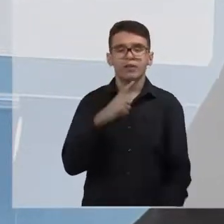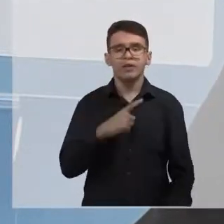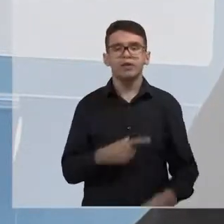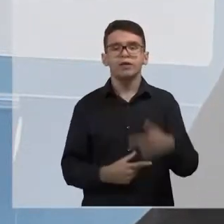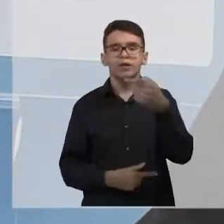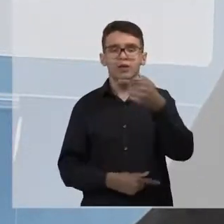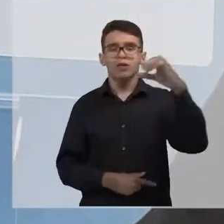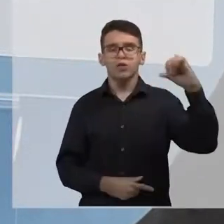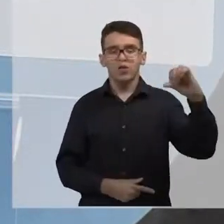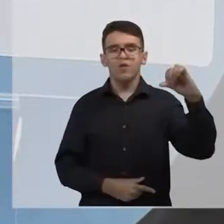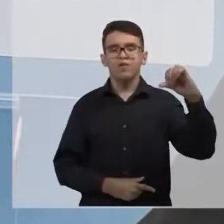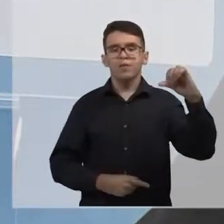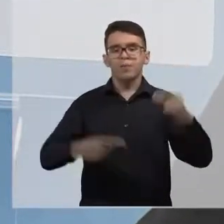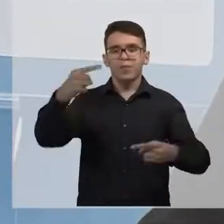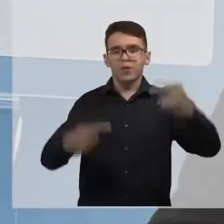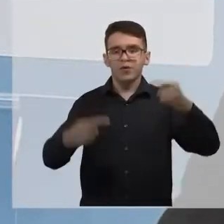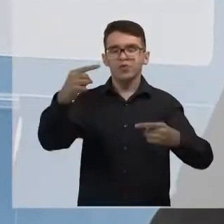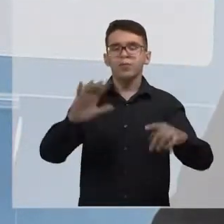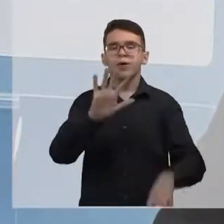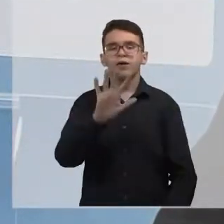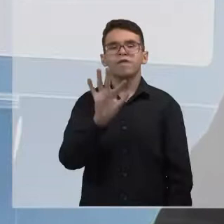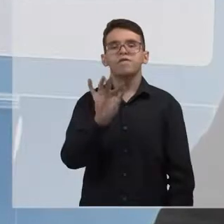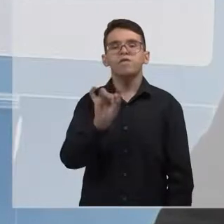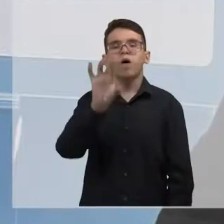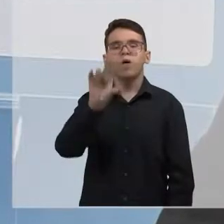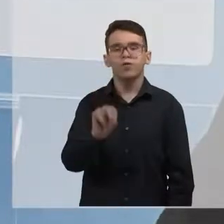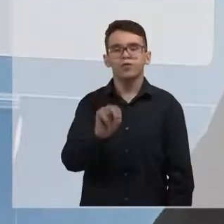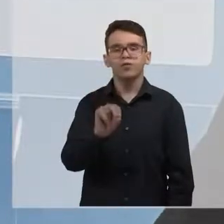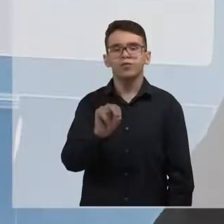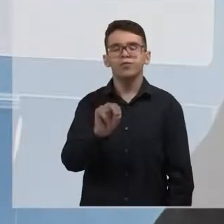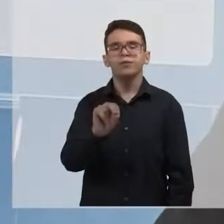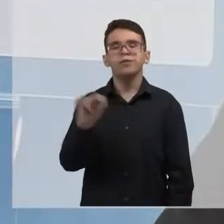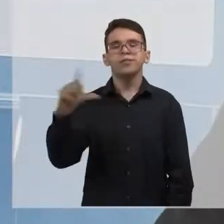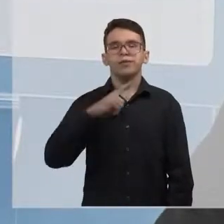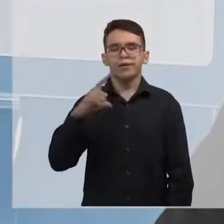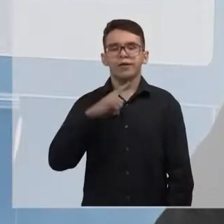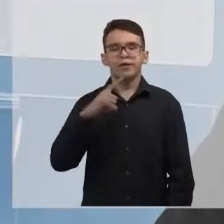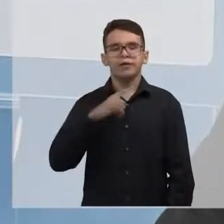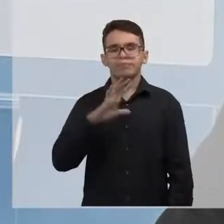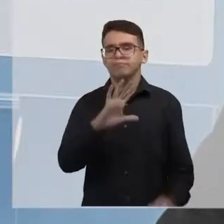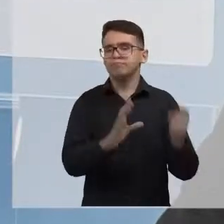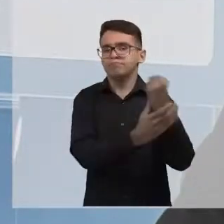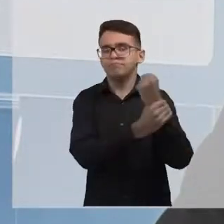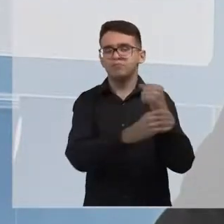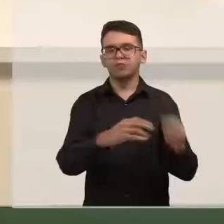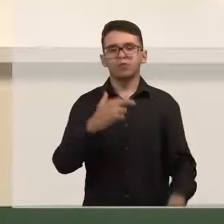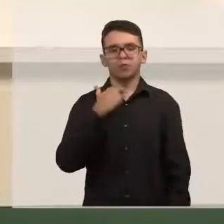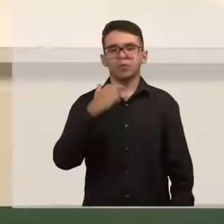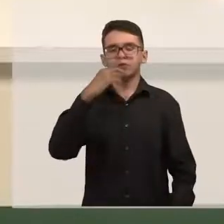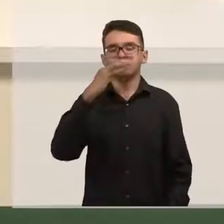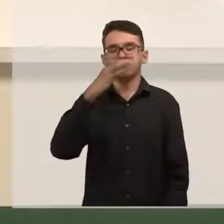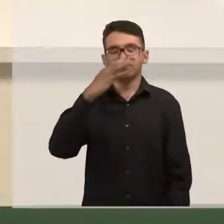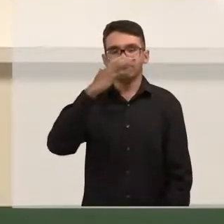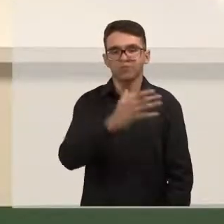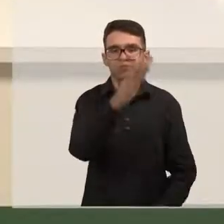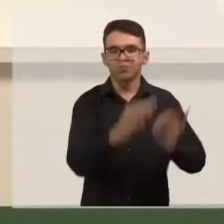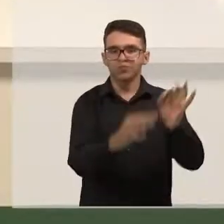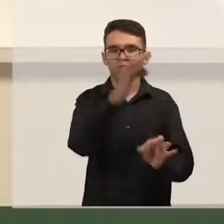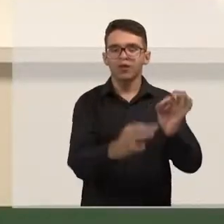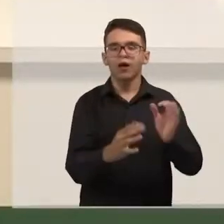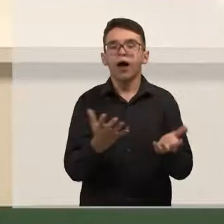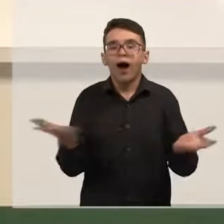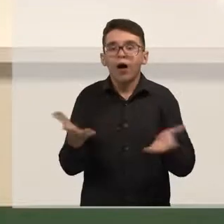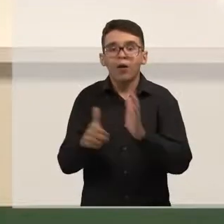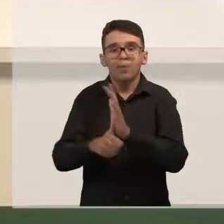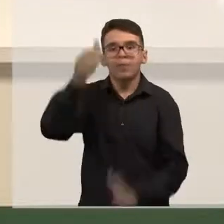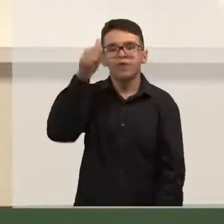fórum privilegiado foram denunciados, ele vai julgar agora no dia 15 de maio o primeiro, né? Não é isso? 15 de maio? O primeiro. 2 anos.